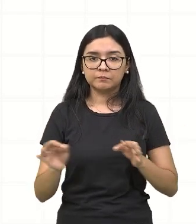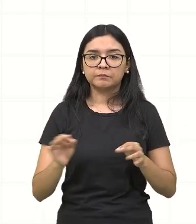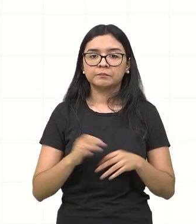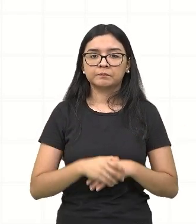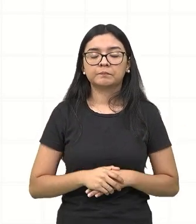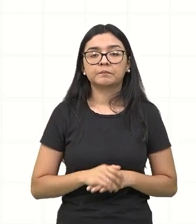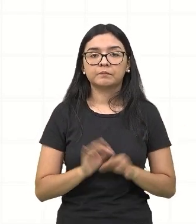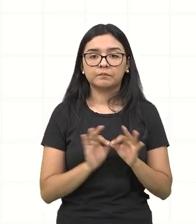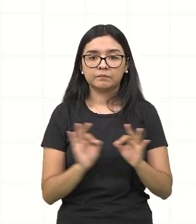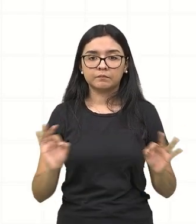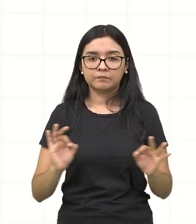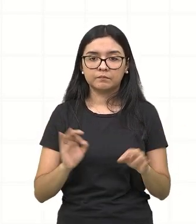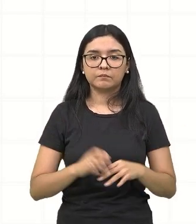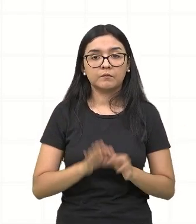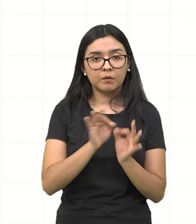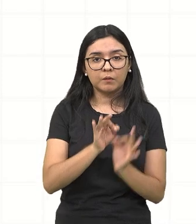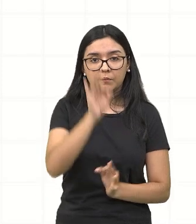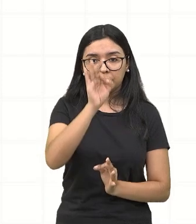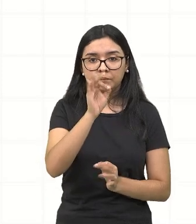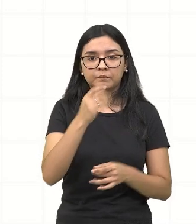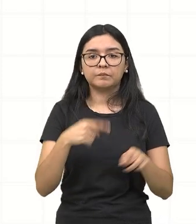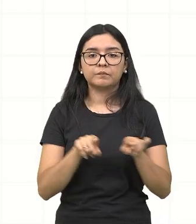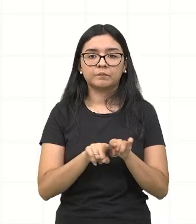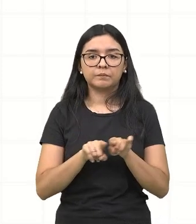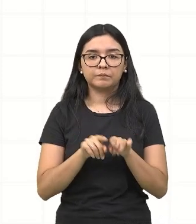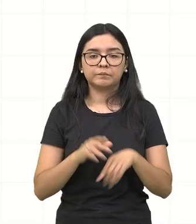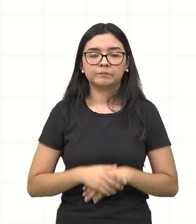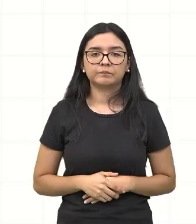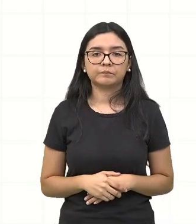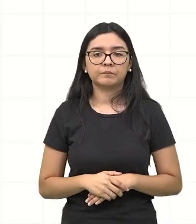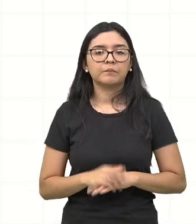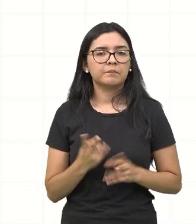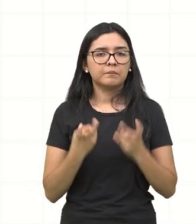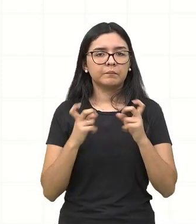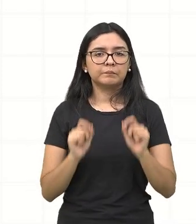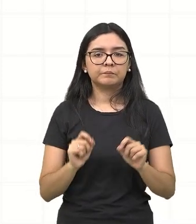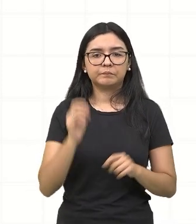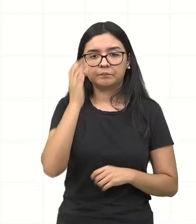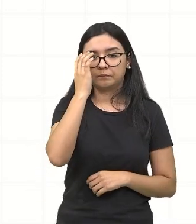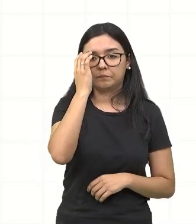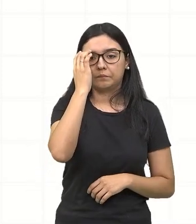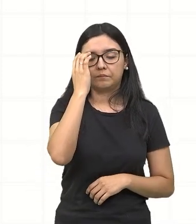Largura, comprimento e altura. Beleza?